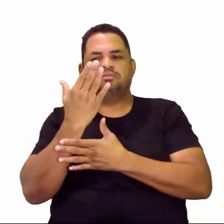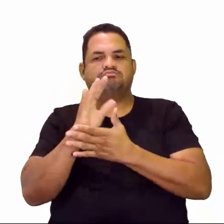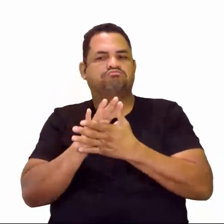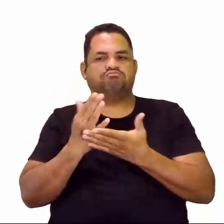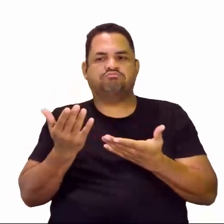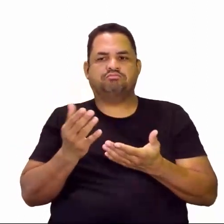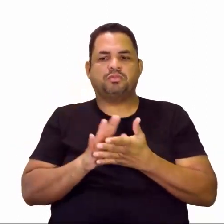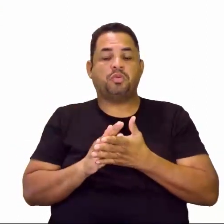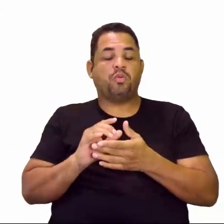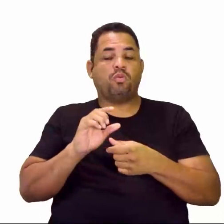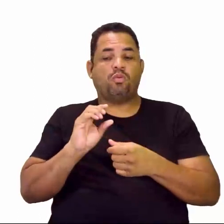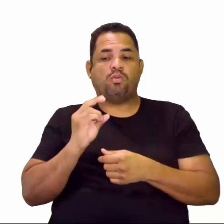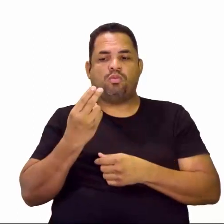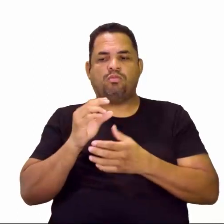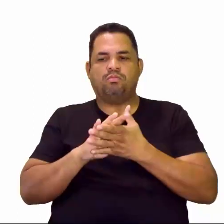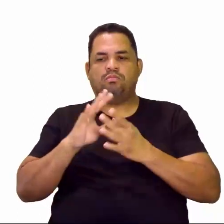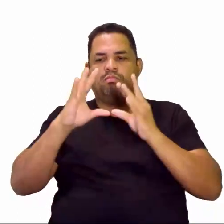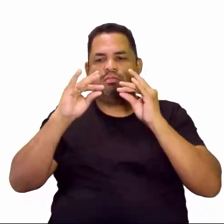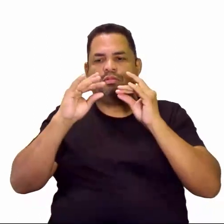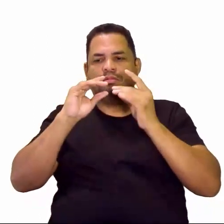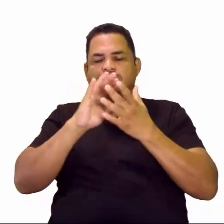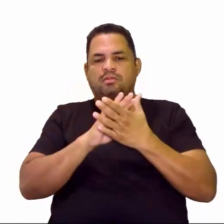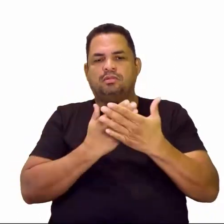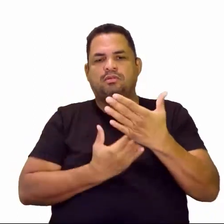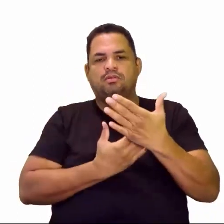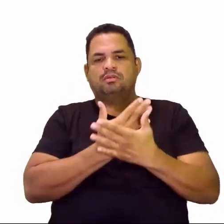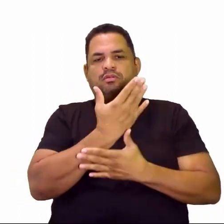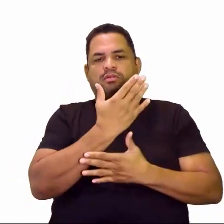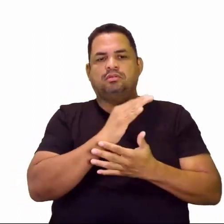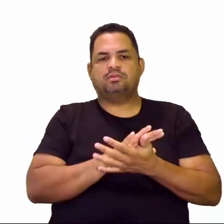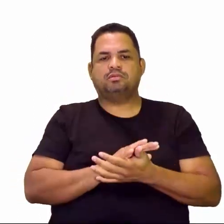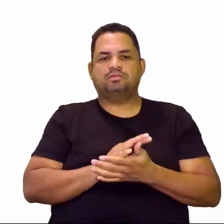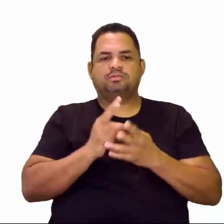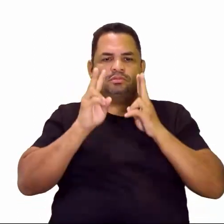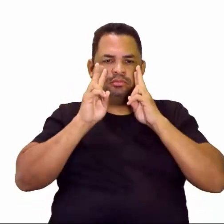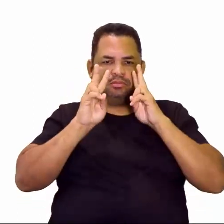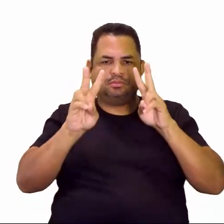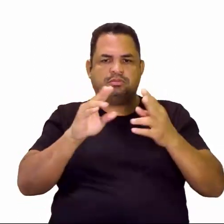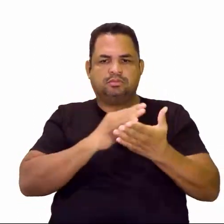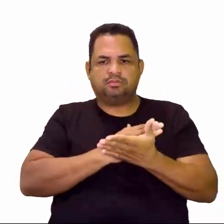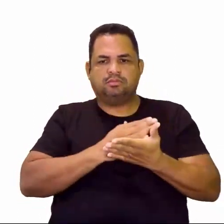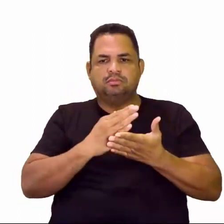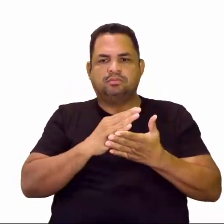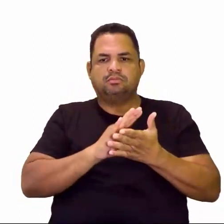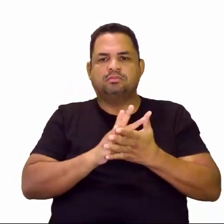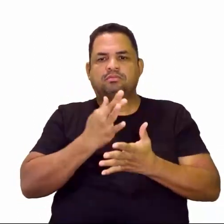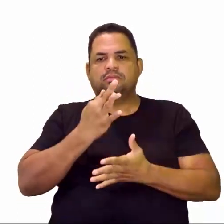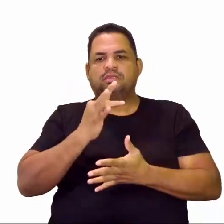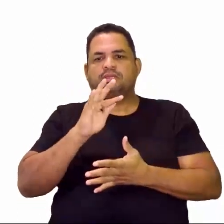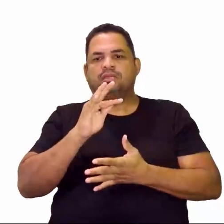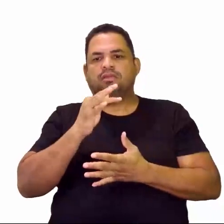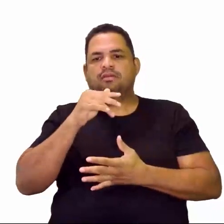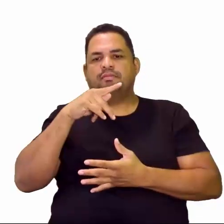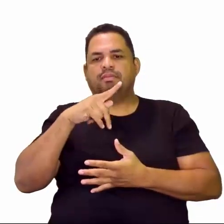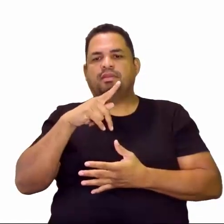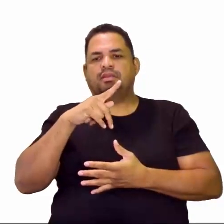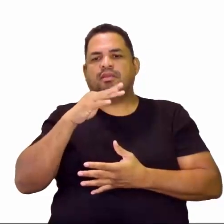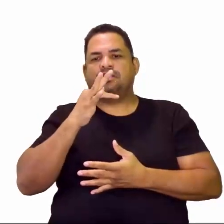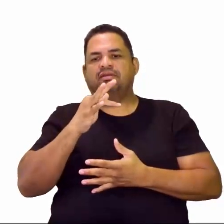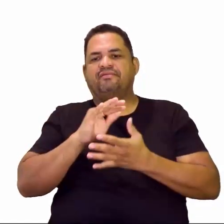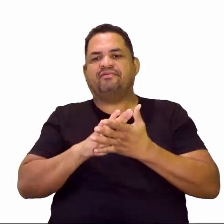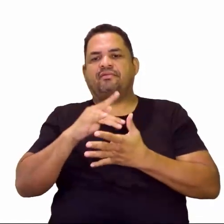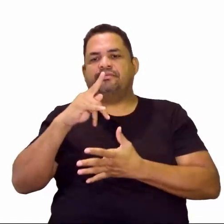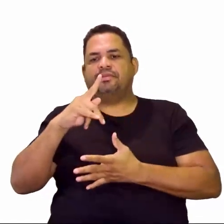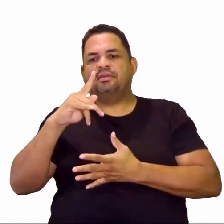gasoso e vice-versa. E aí umas previsões a partir dos pontos de ebulição e ponto de fusão,